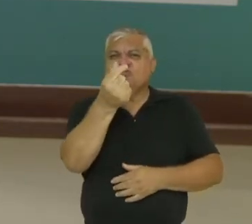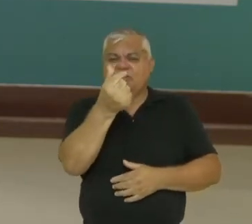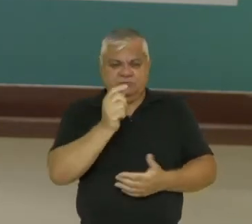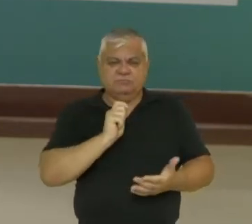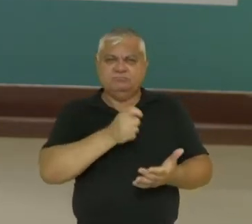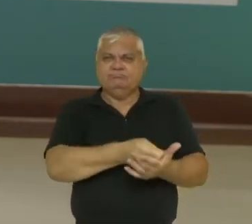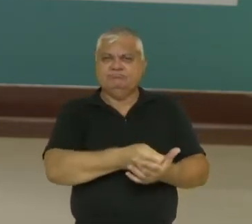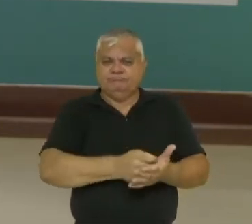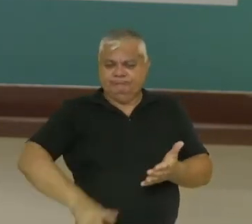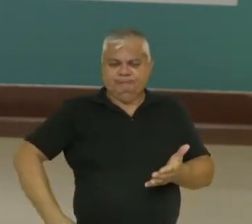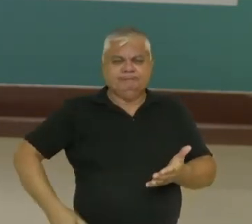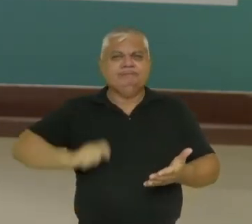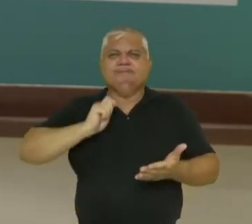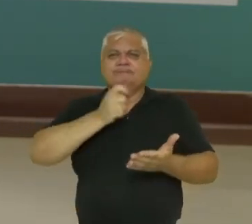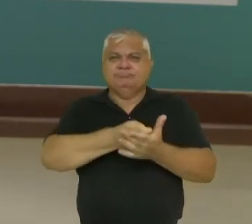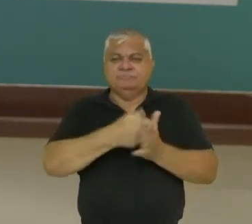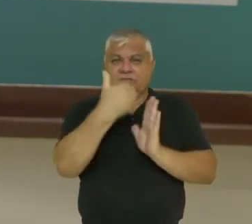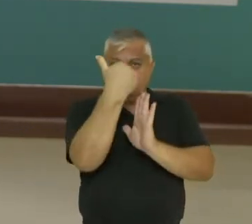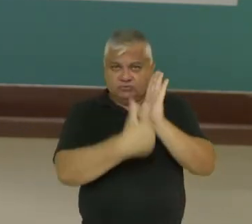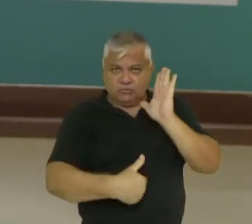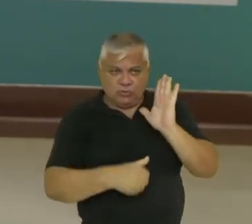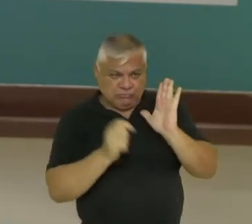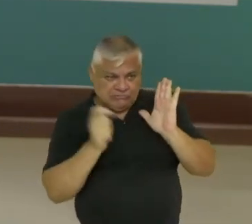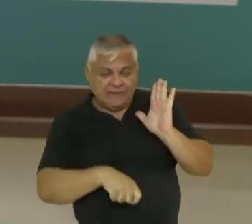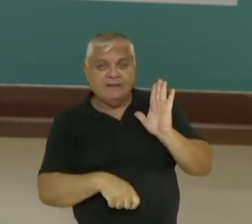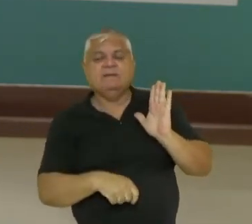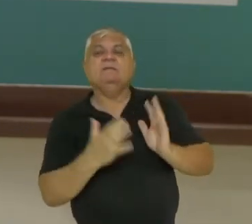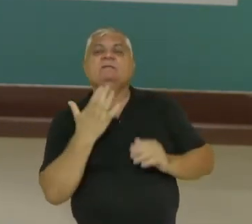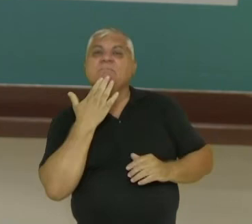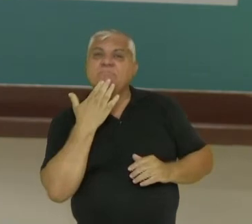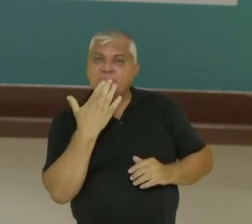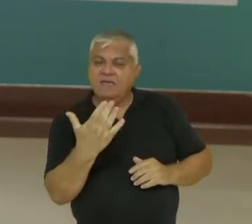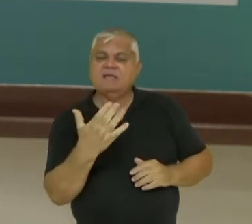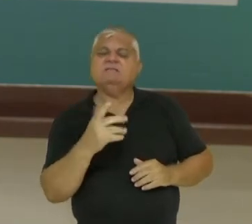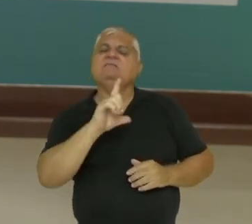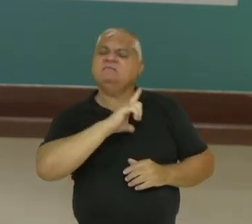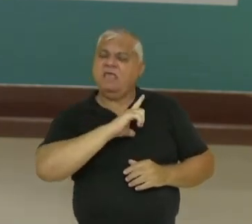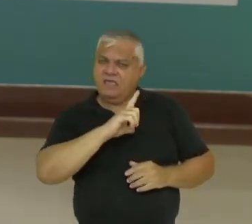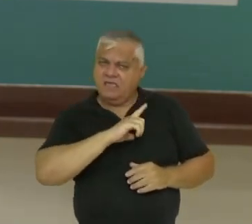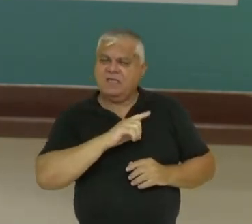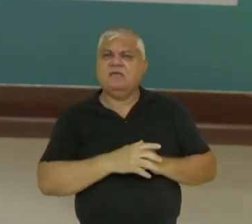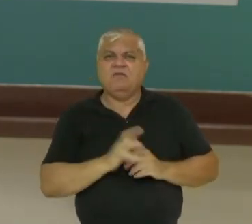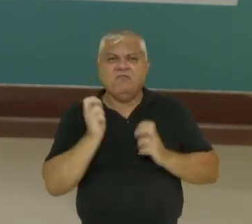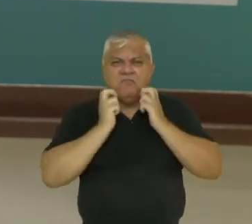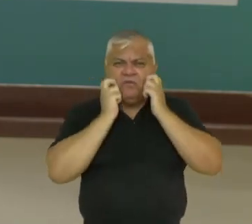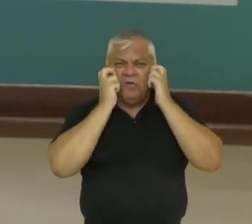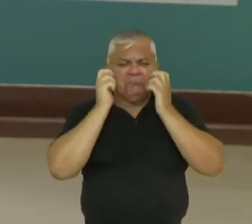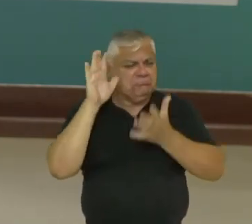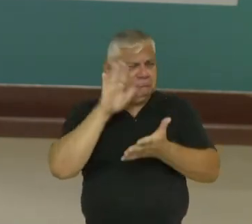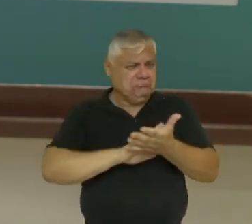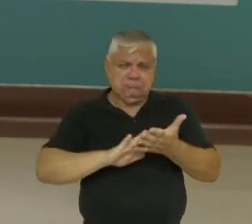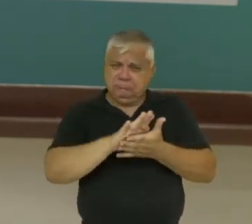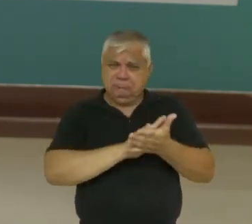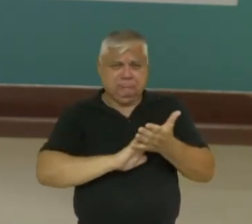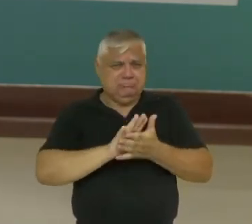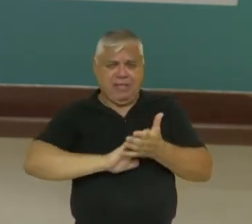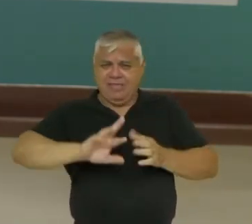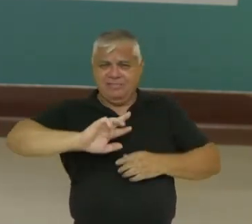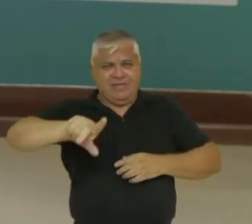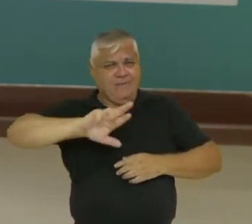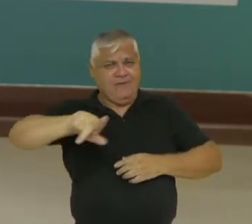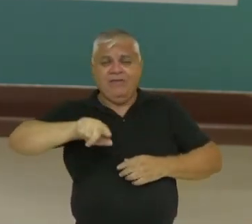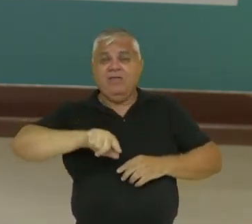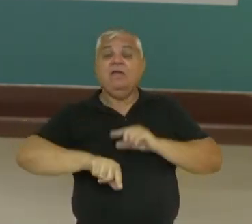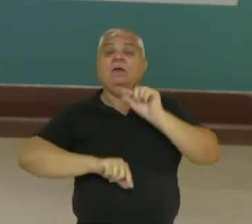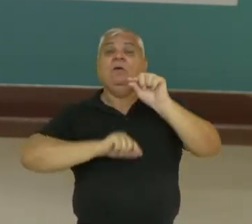120. Obviamente o ideal é pagar à vista, mas se chegou à vista, ele diz assim, R$100 à vista. Em dinheiro o cartão, diz